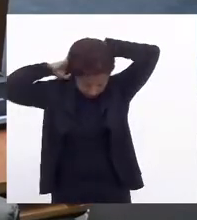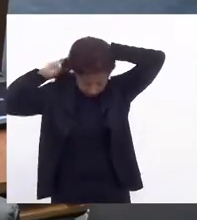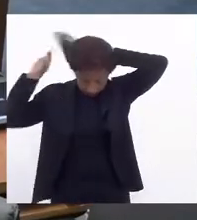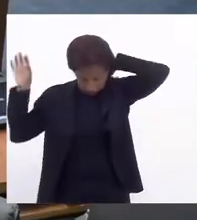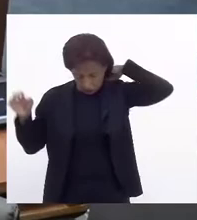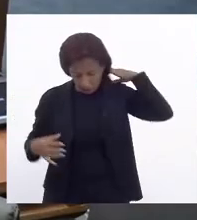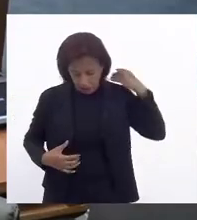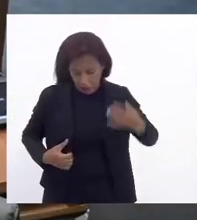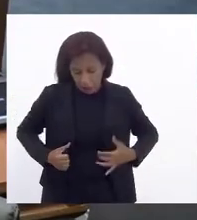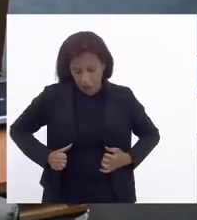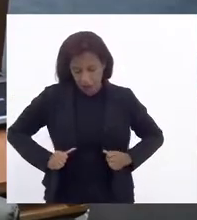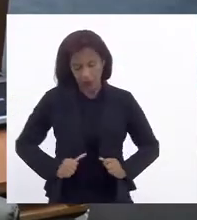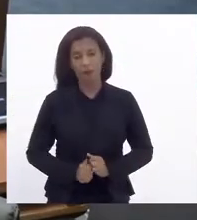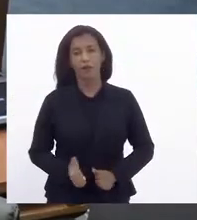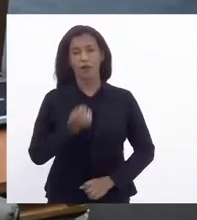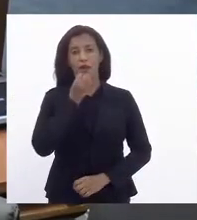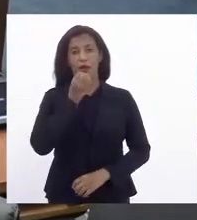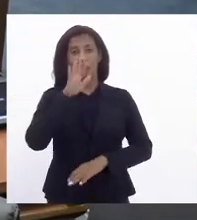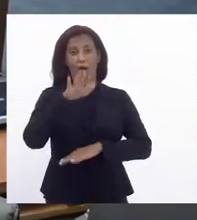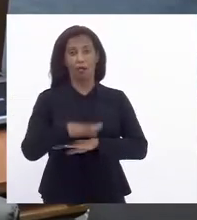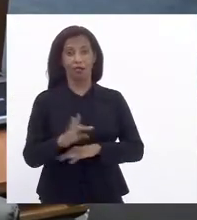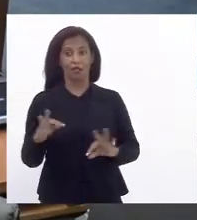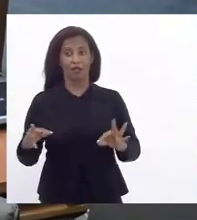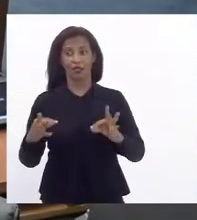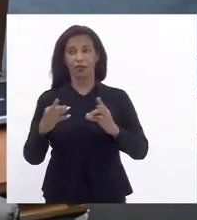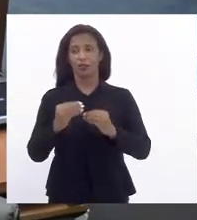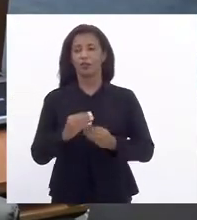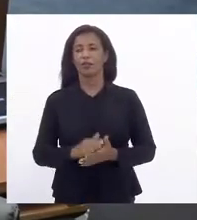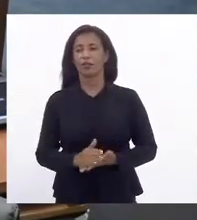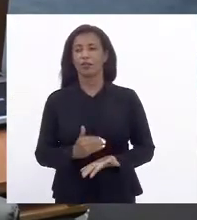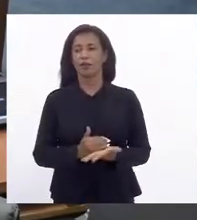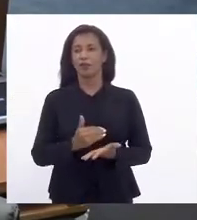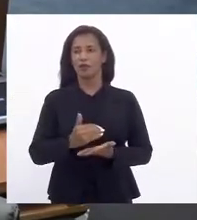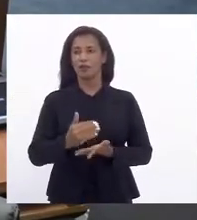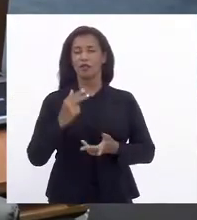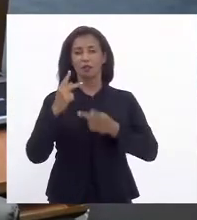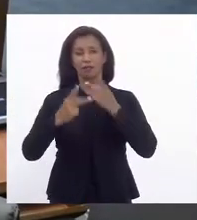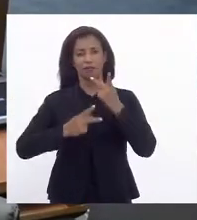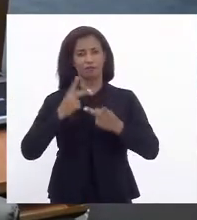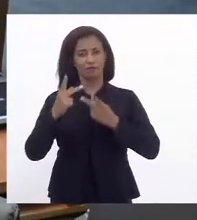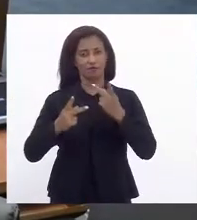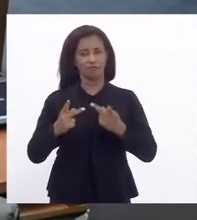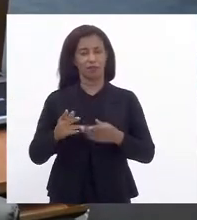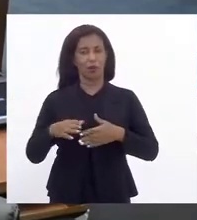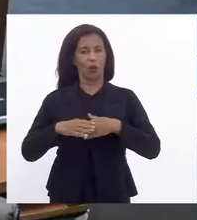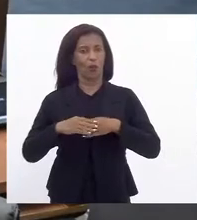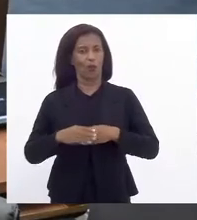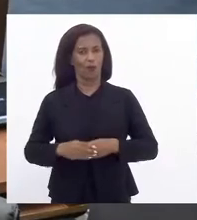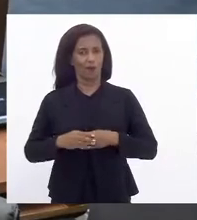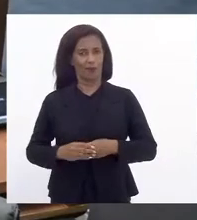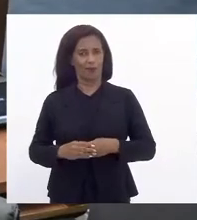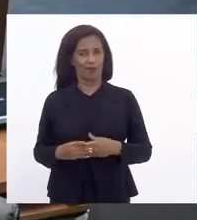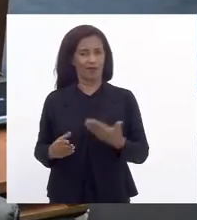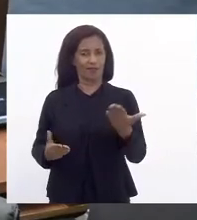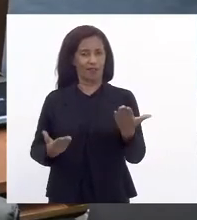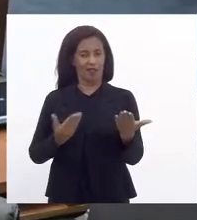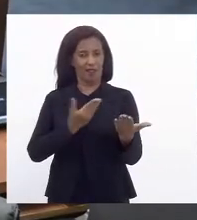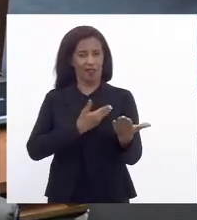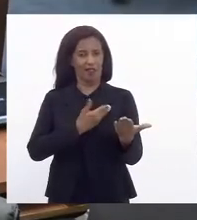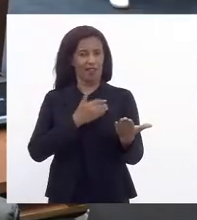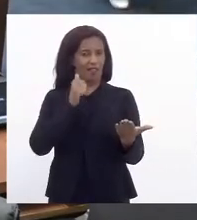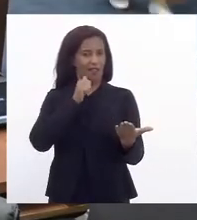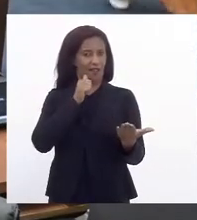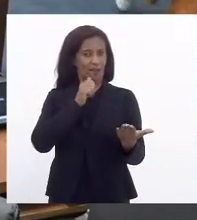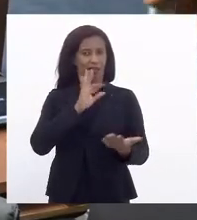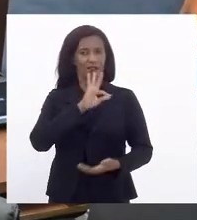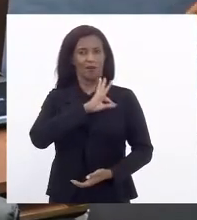Boa tarde a todas e todos. Eu quero iniciar minha fala saudando aqui as minhas companheiras da